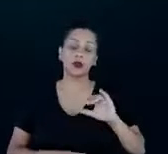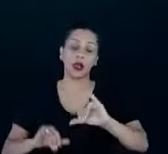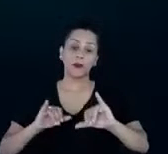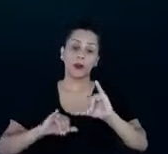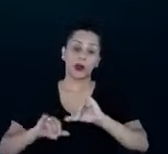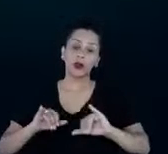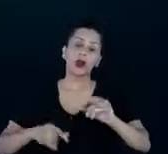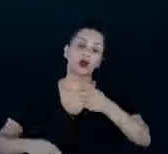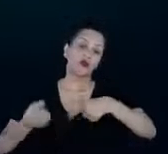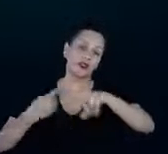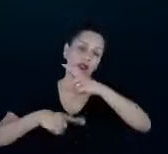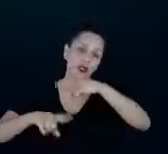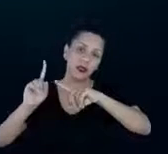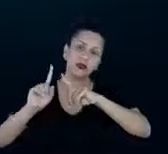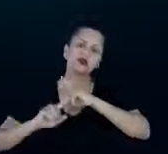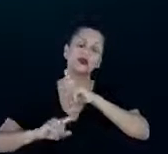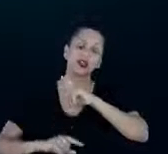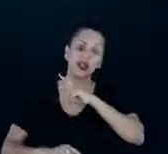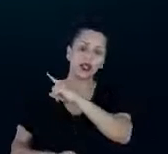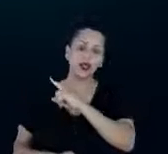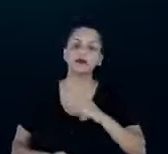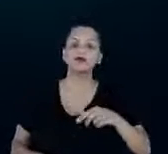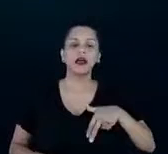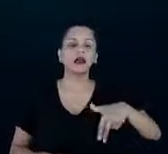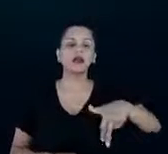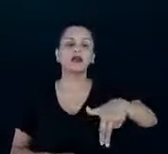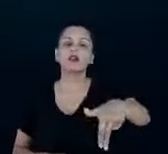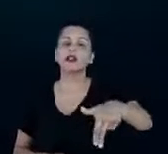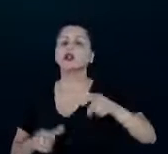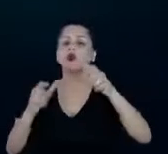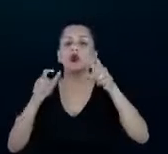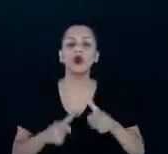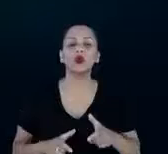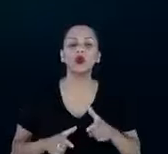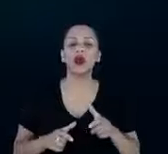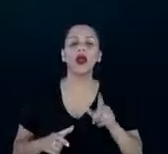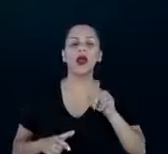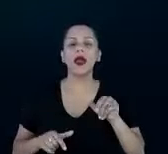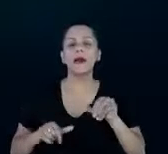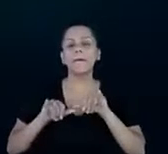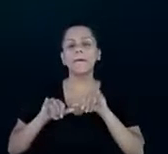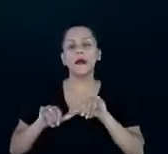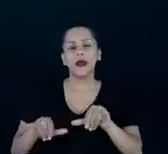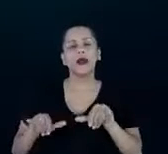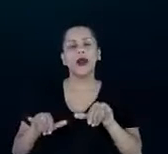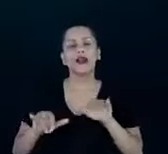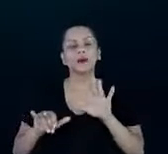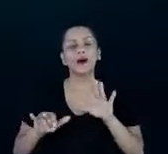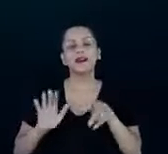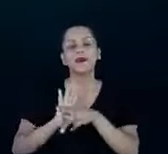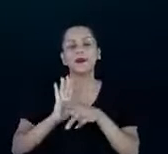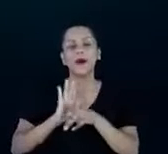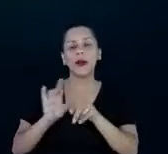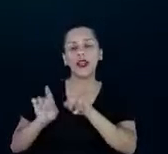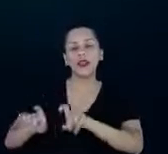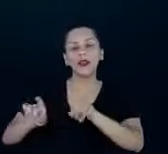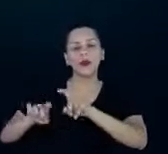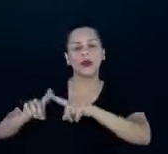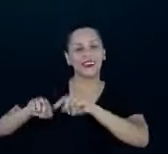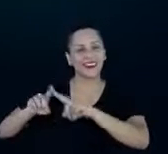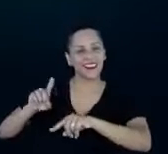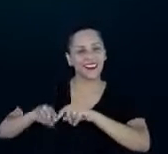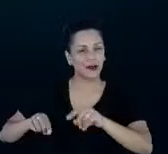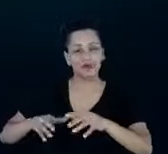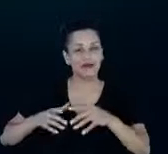schengen Ea gente tá andando aqui no rating Bay Market do mercado de eletrônicos talvez maior mercado de eletrônicos